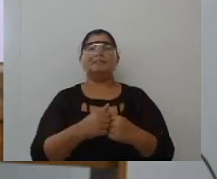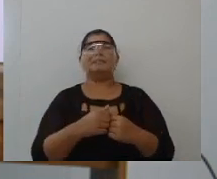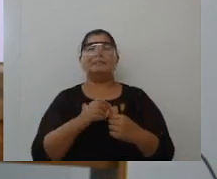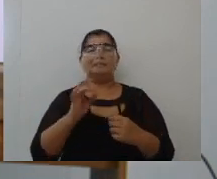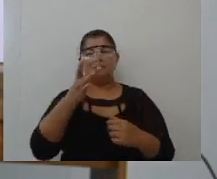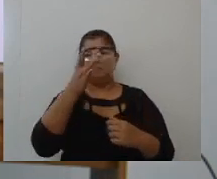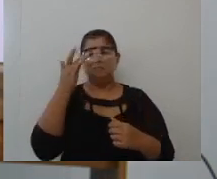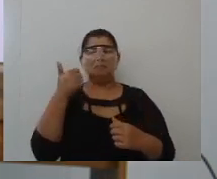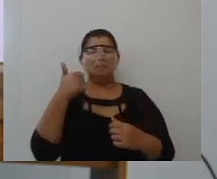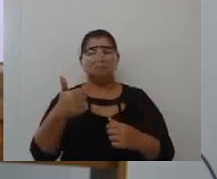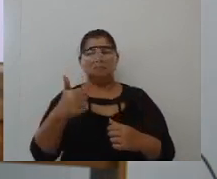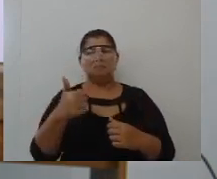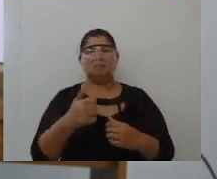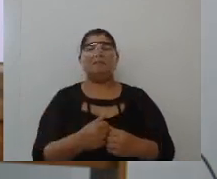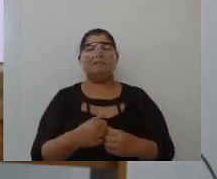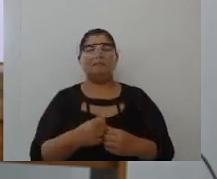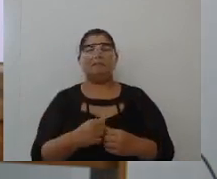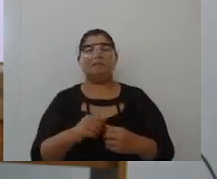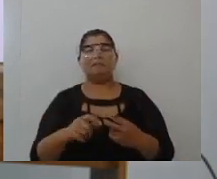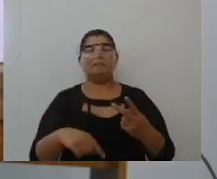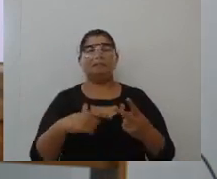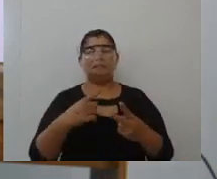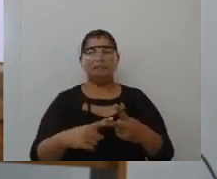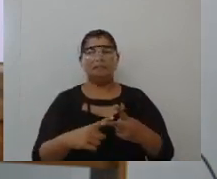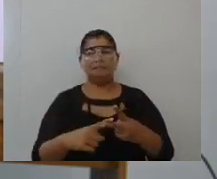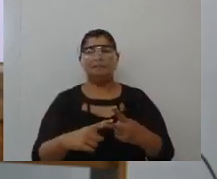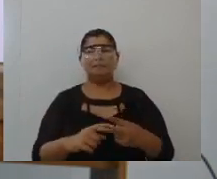fera. Vamos lá. Vou agora...